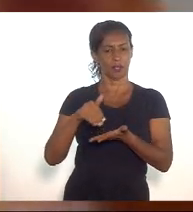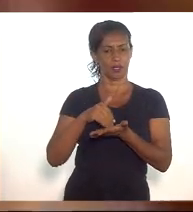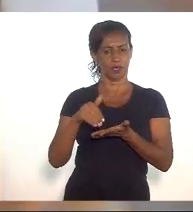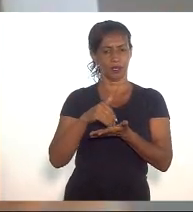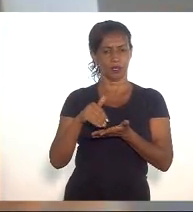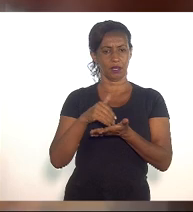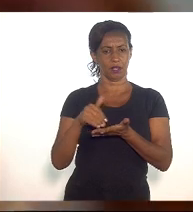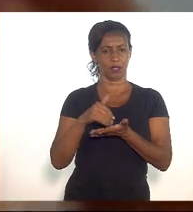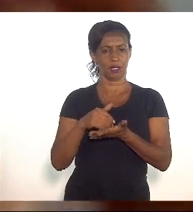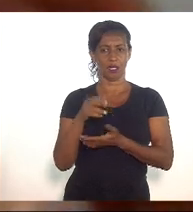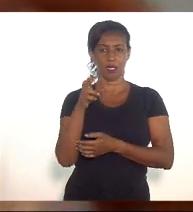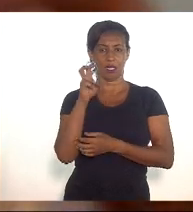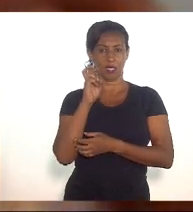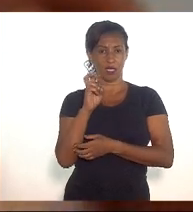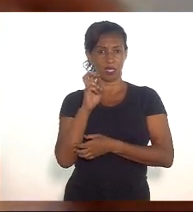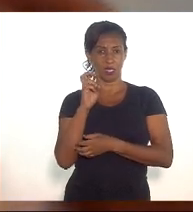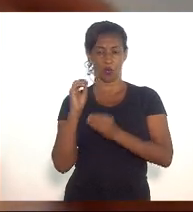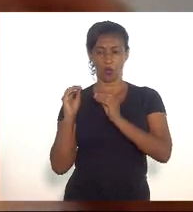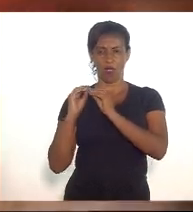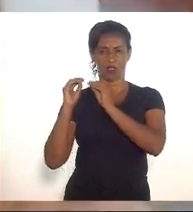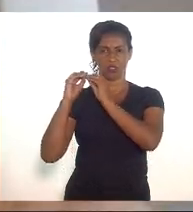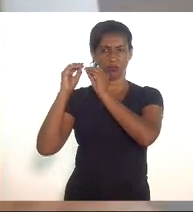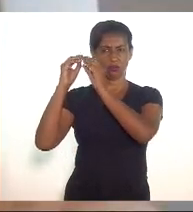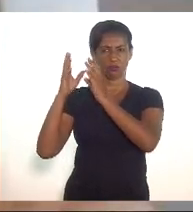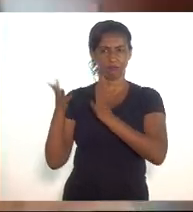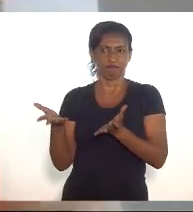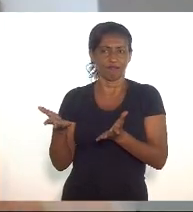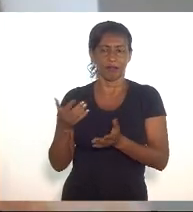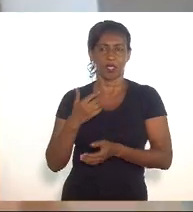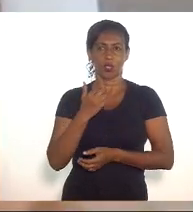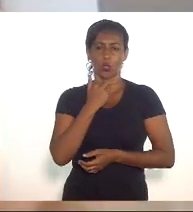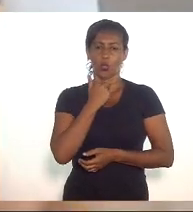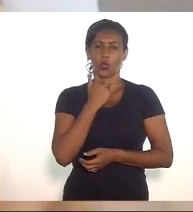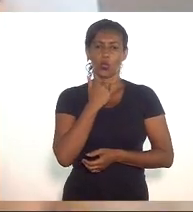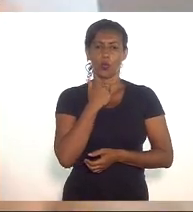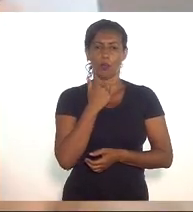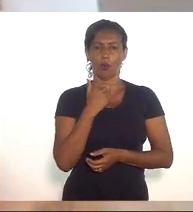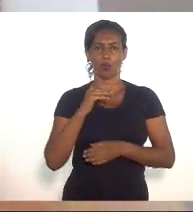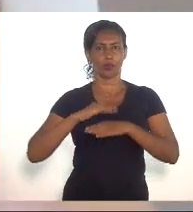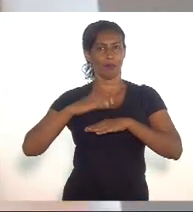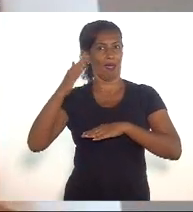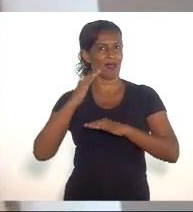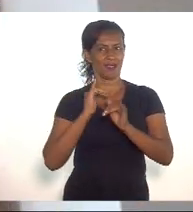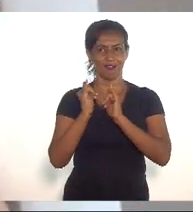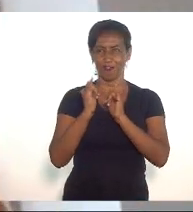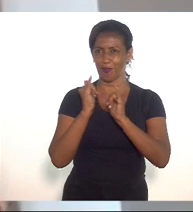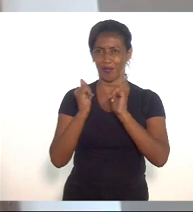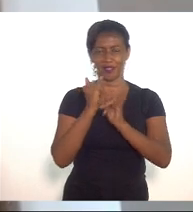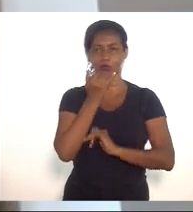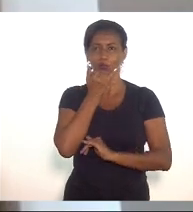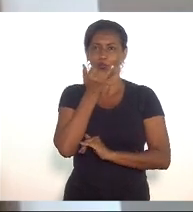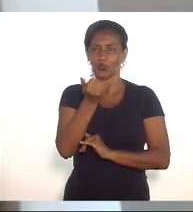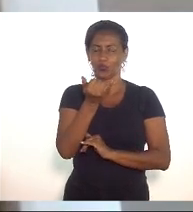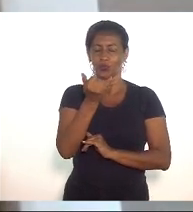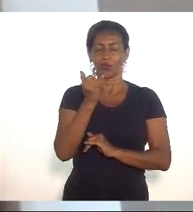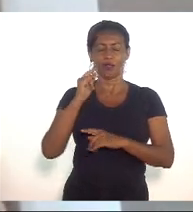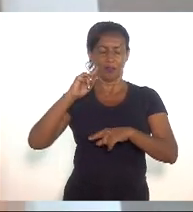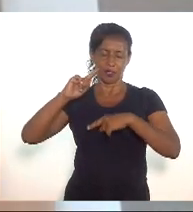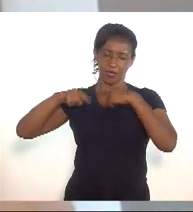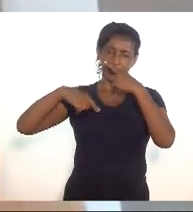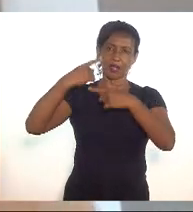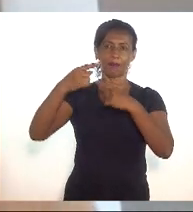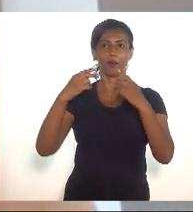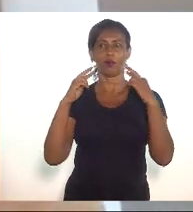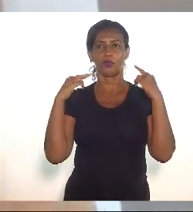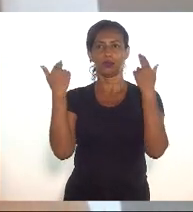em 5 eixos estratégicos. Eu não posso trazer mais do que isso aos senhores, porque isso será trazido aos